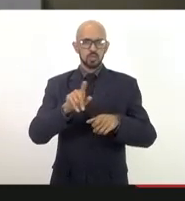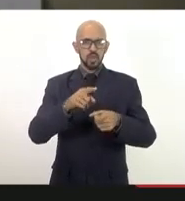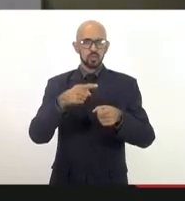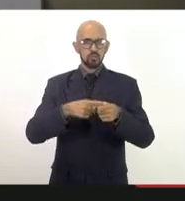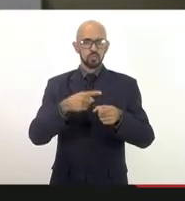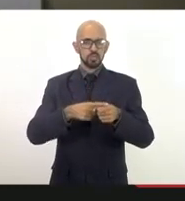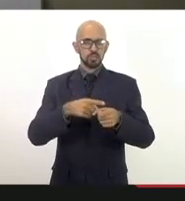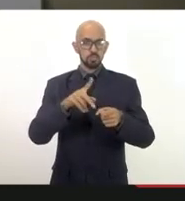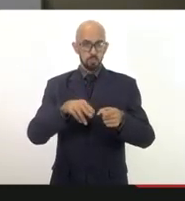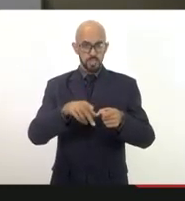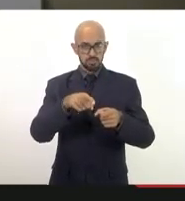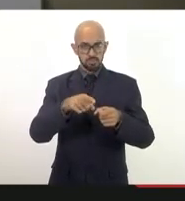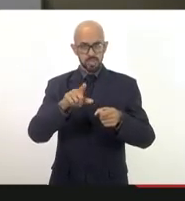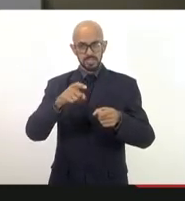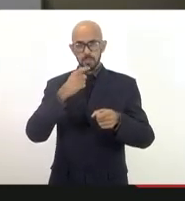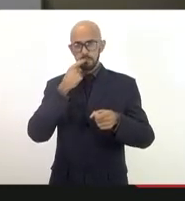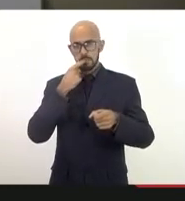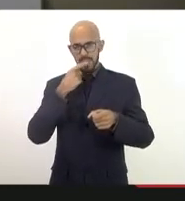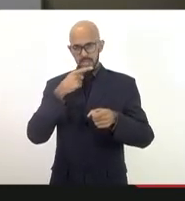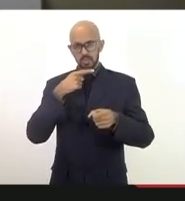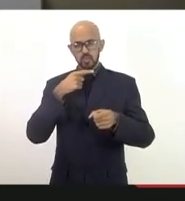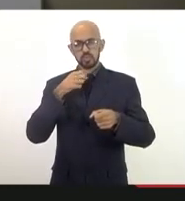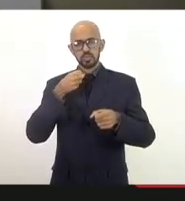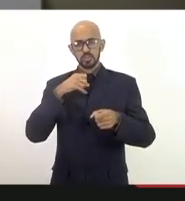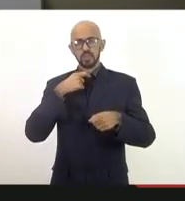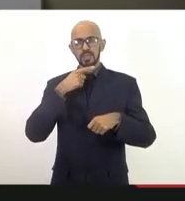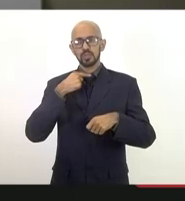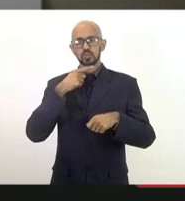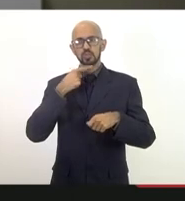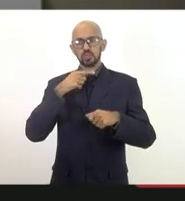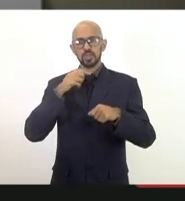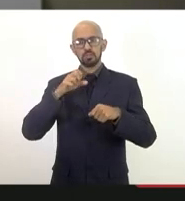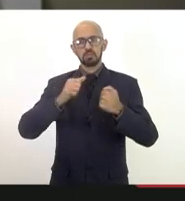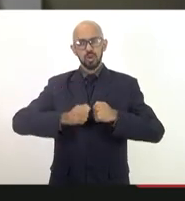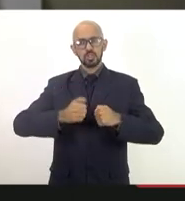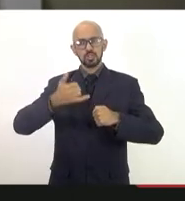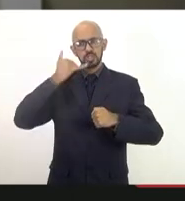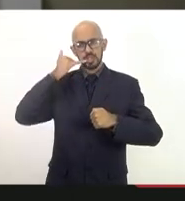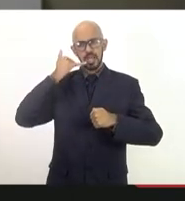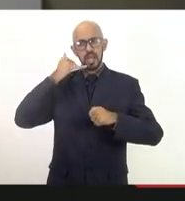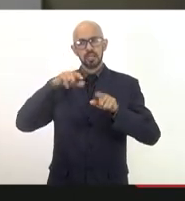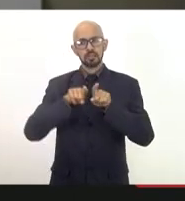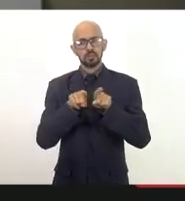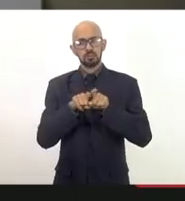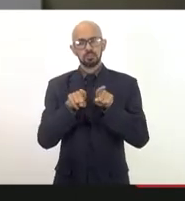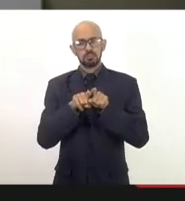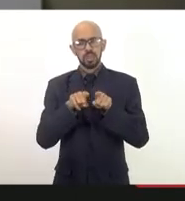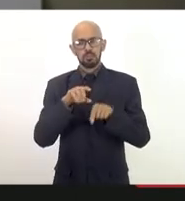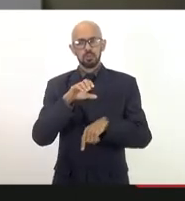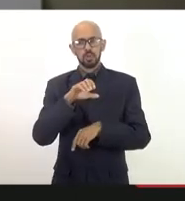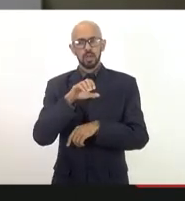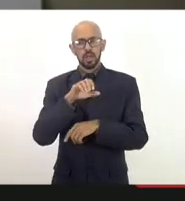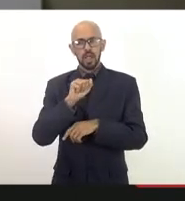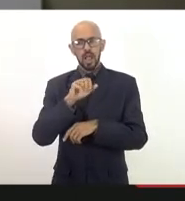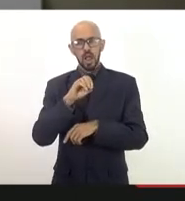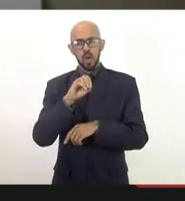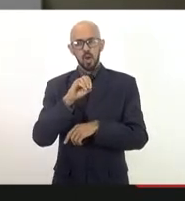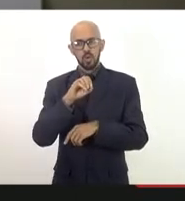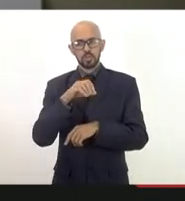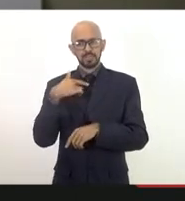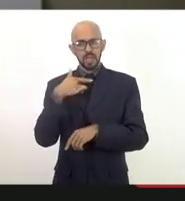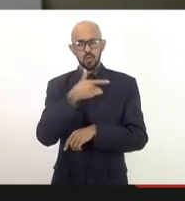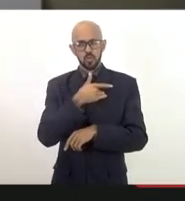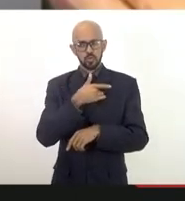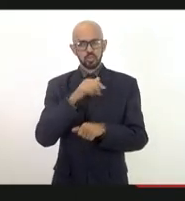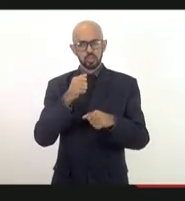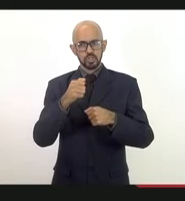da região. Qualquer dúvida é só entrar em contato com o CAU Saúde, que a gente passa a lista de endereços das promotorias de saúde